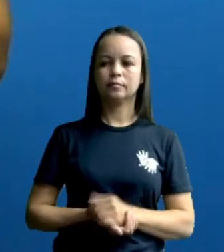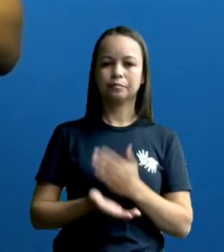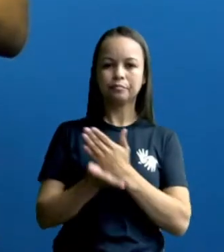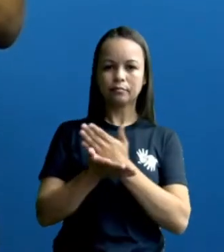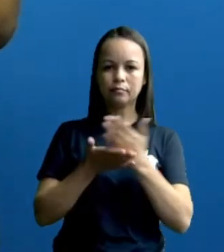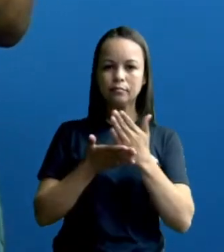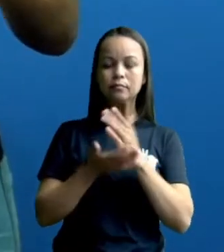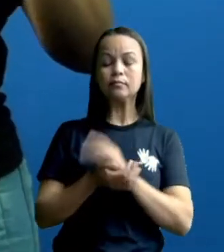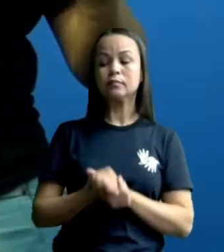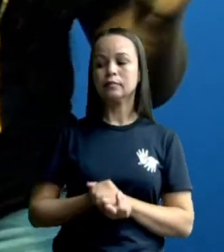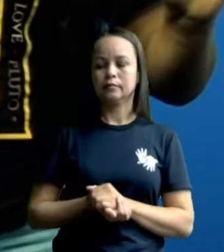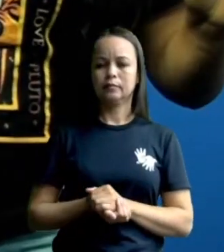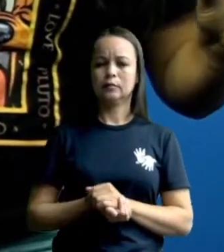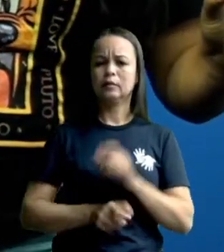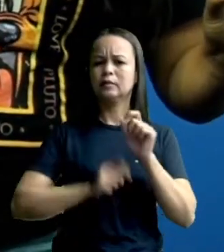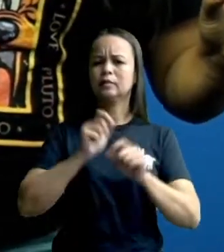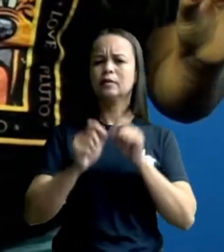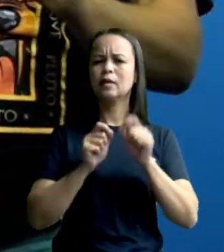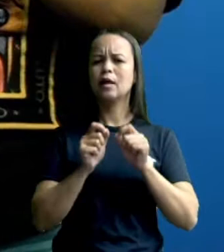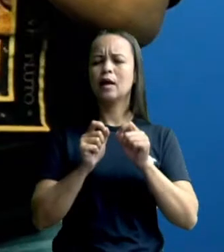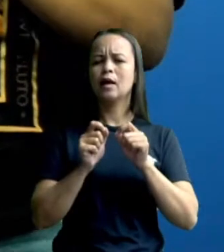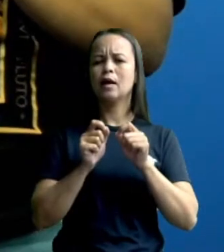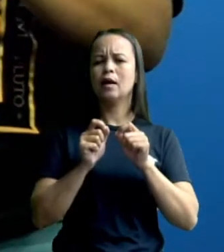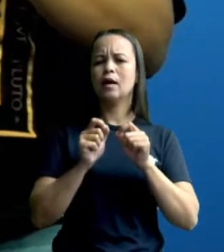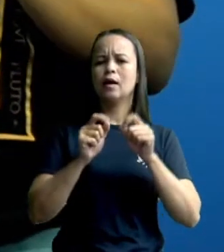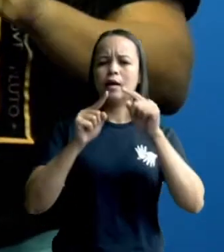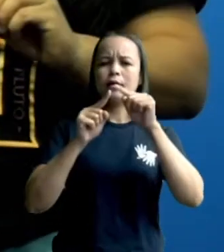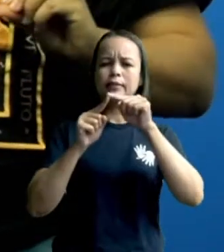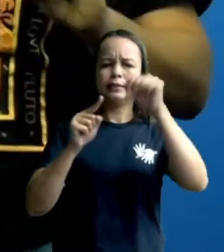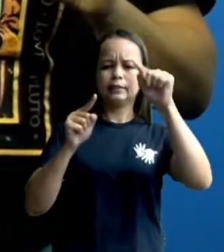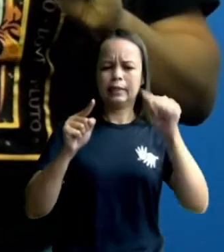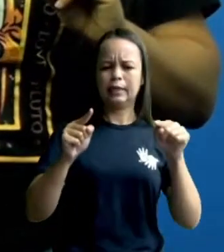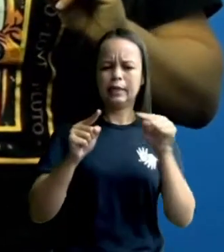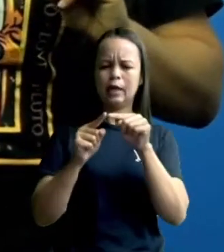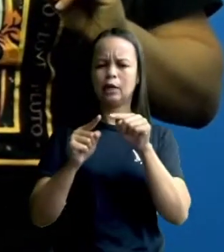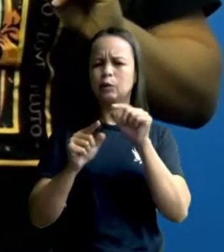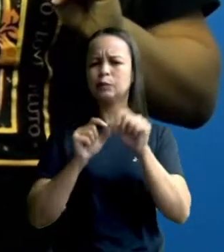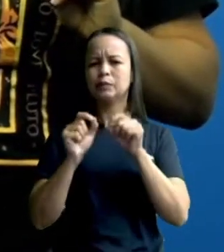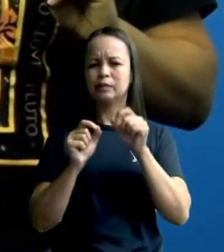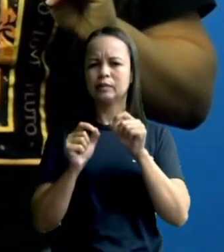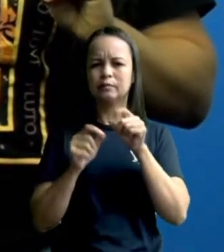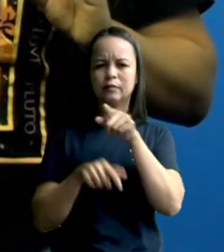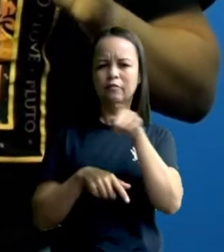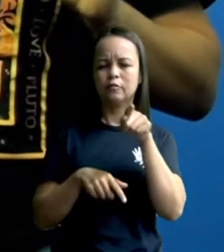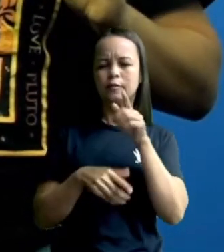Começando, o que são triângulos? O que seria para você triângulos?